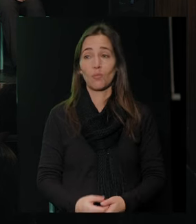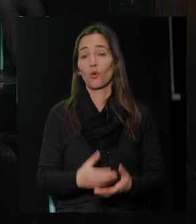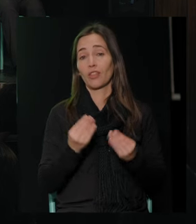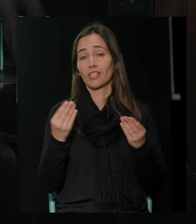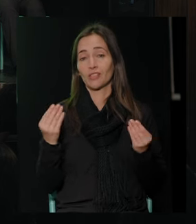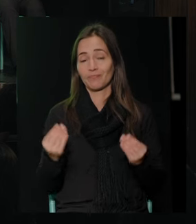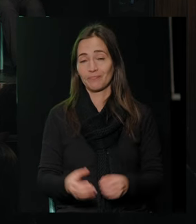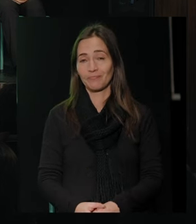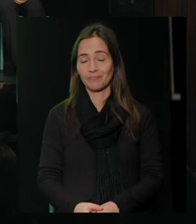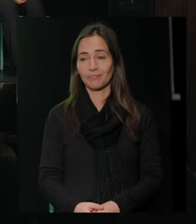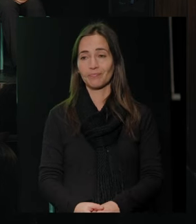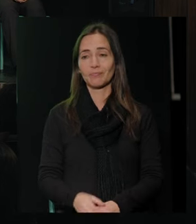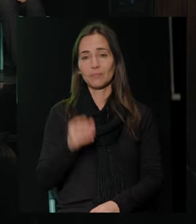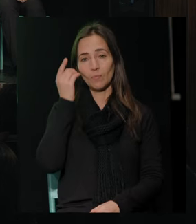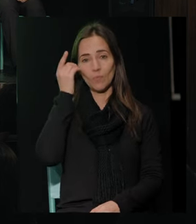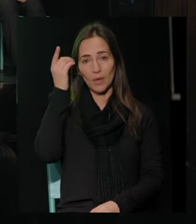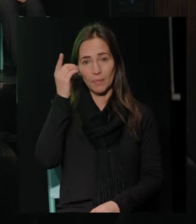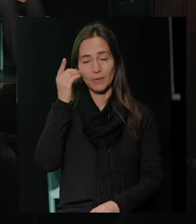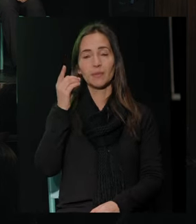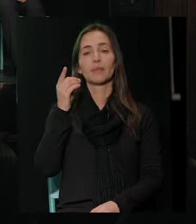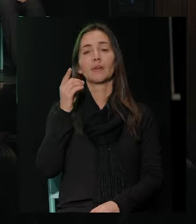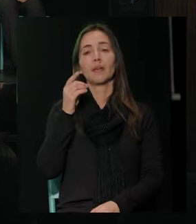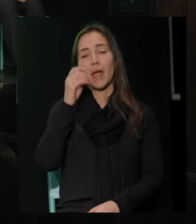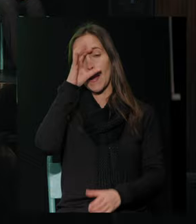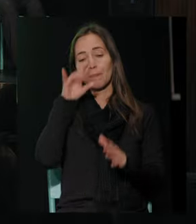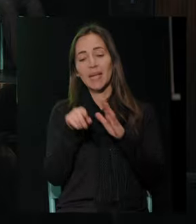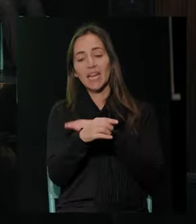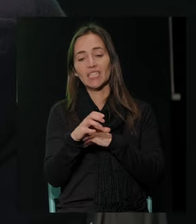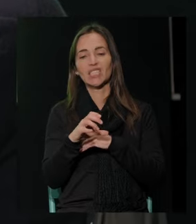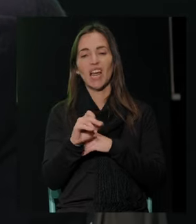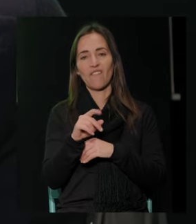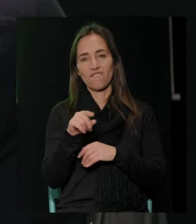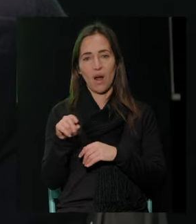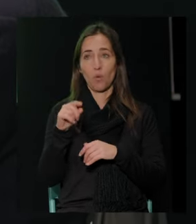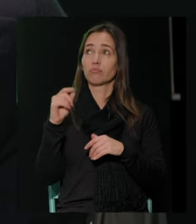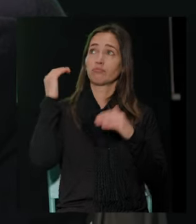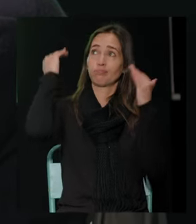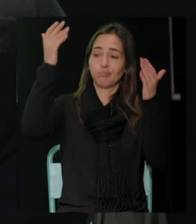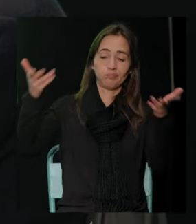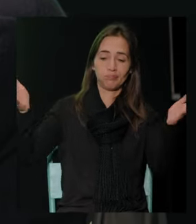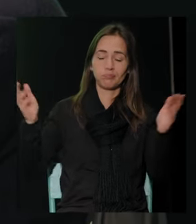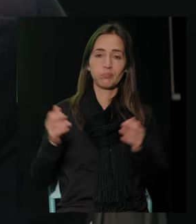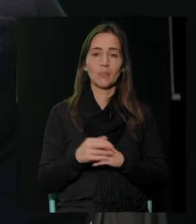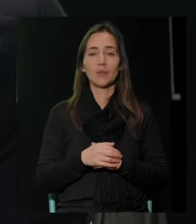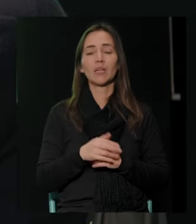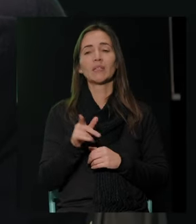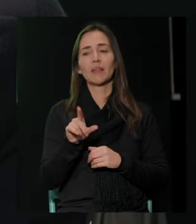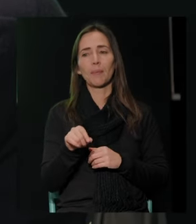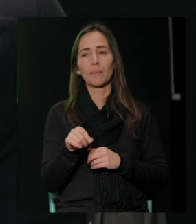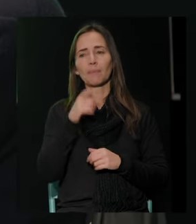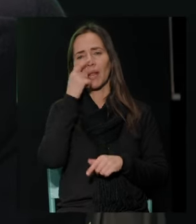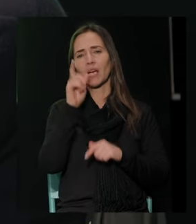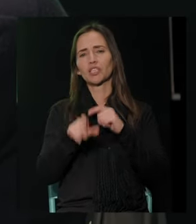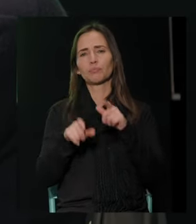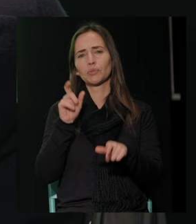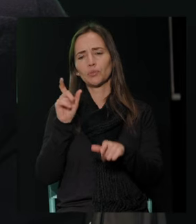Várias. Na Alemanha, as minas de carvão a céu aberto, o afastamento das pessoas